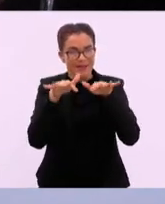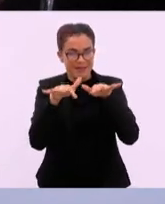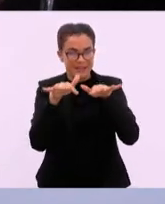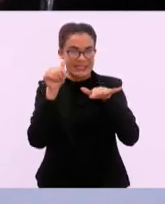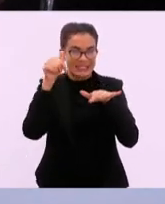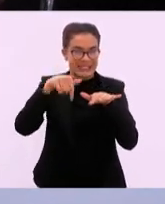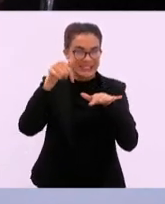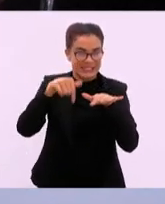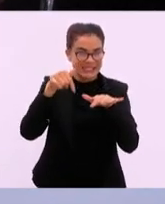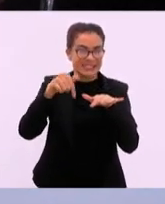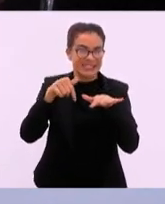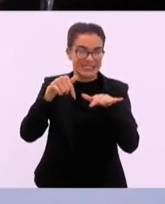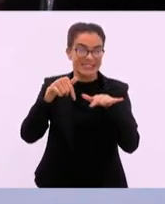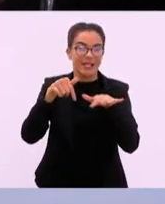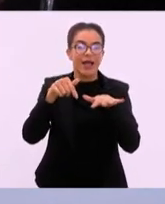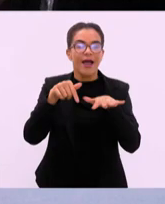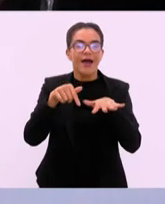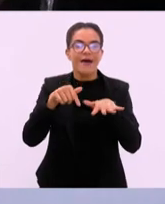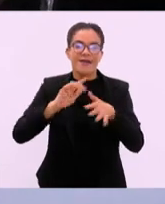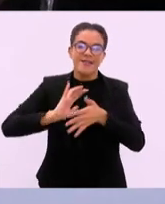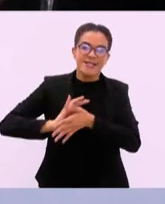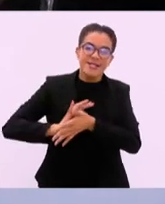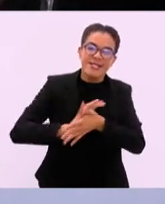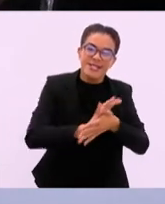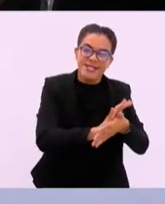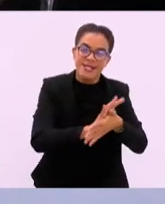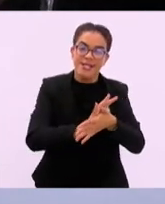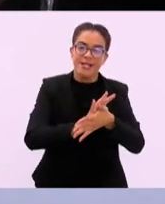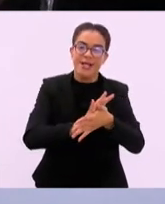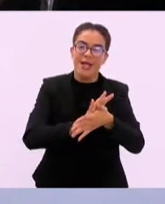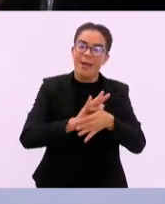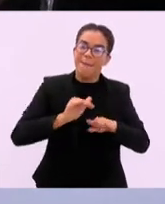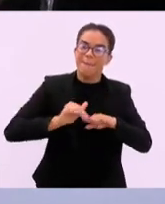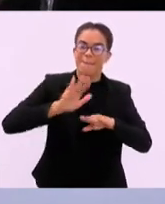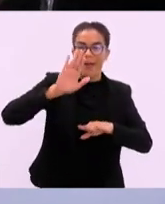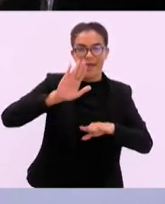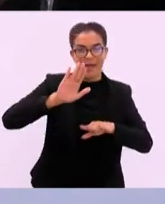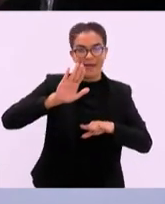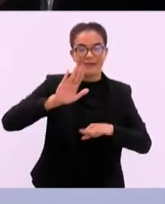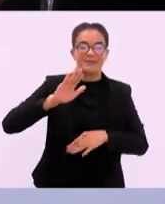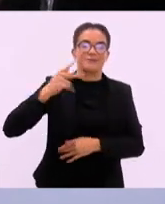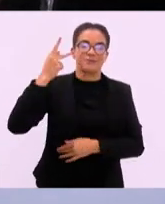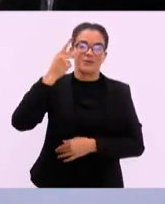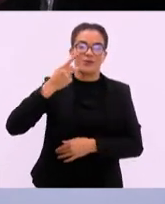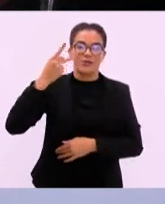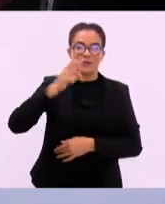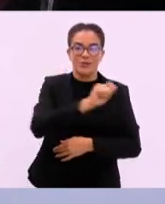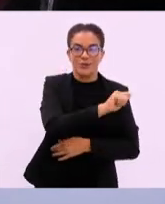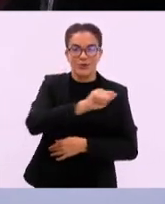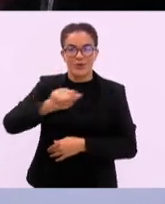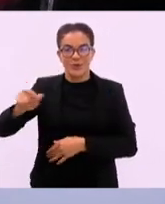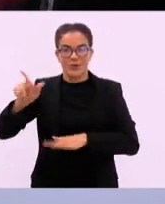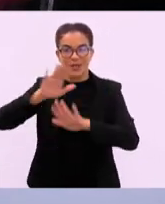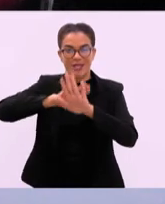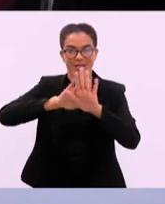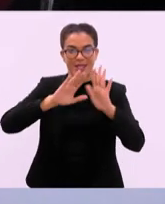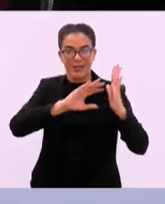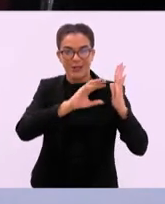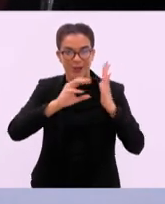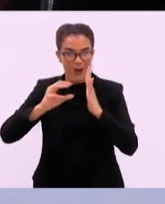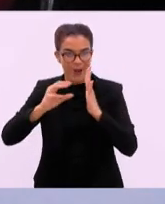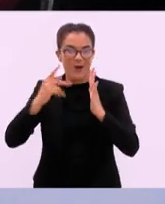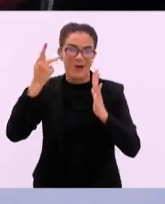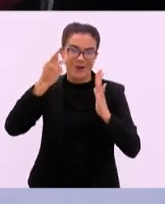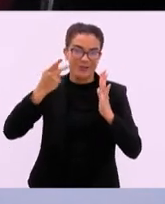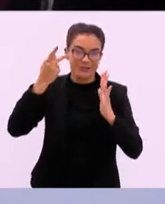parlamento, a intolerância é mais política do que ideológica. Eu